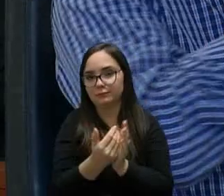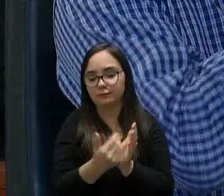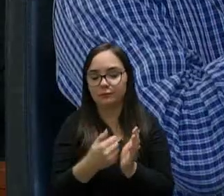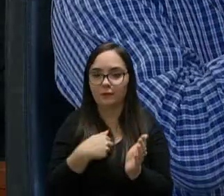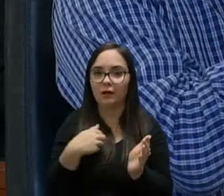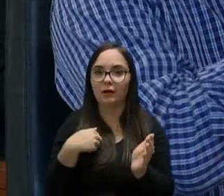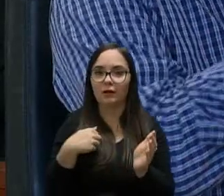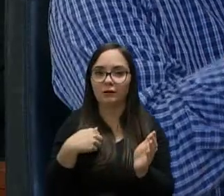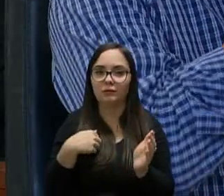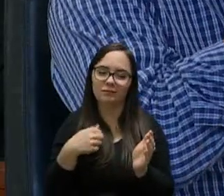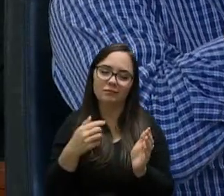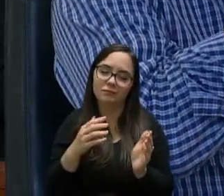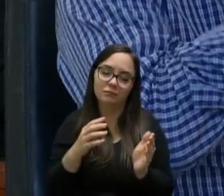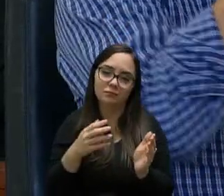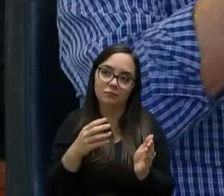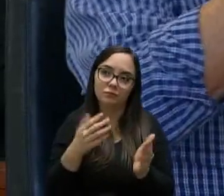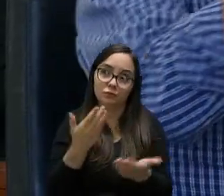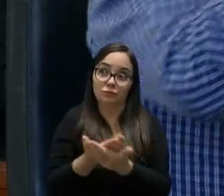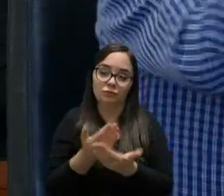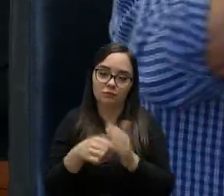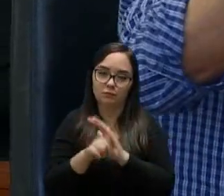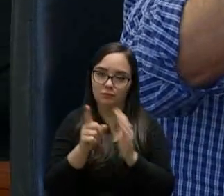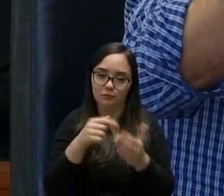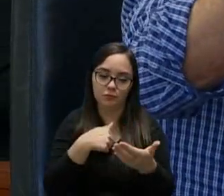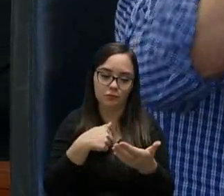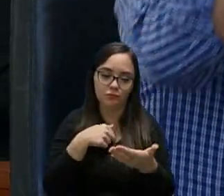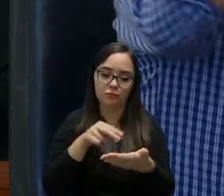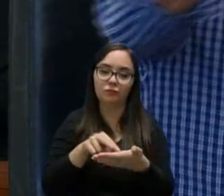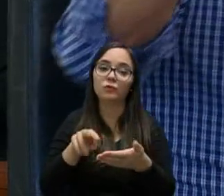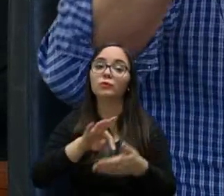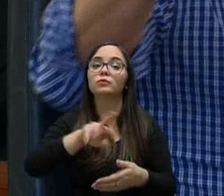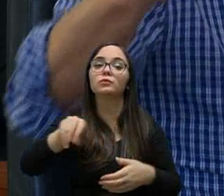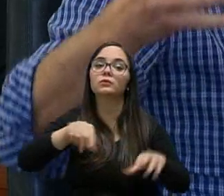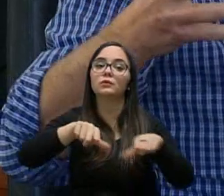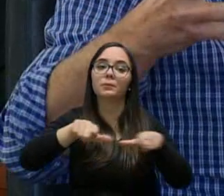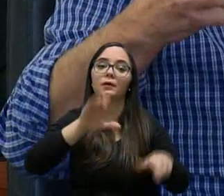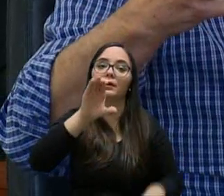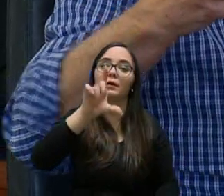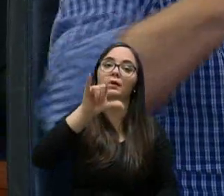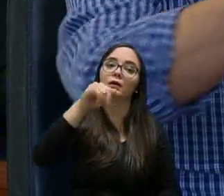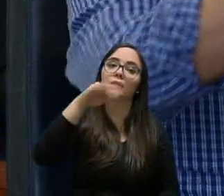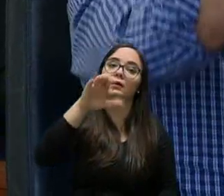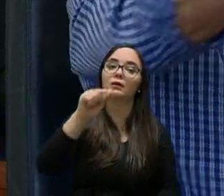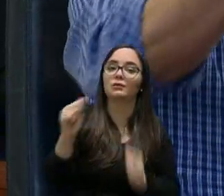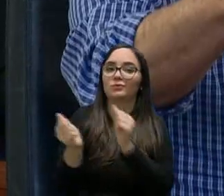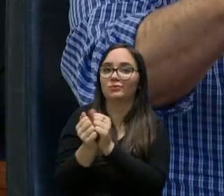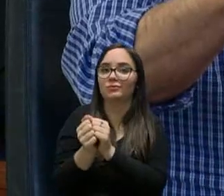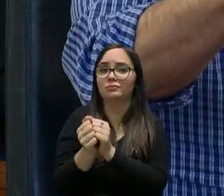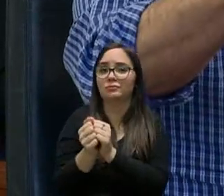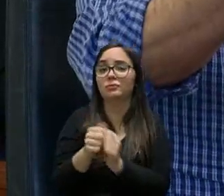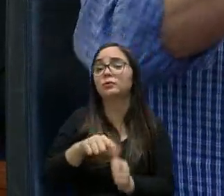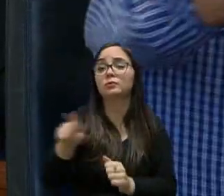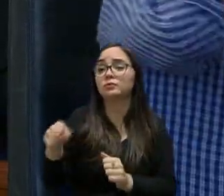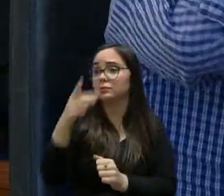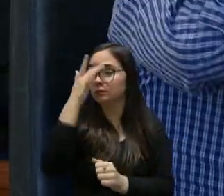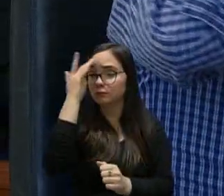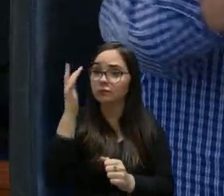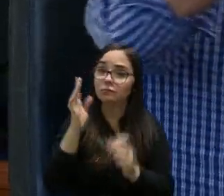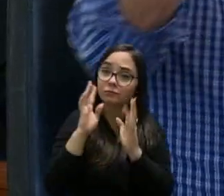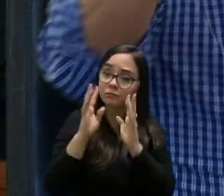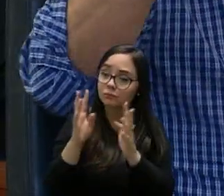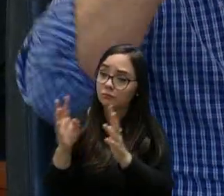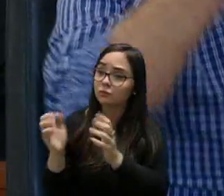levantamento superficial via de regra trabalho na clínica do médico ou da américa então são atendentes